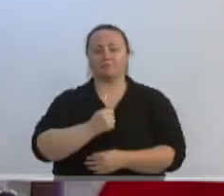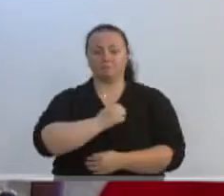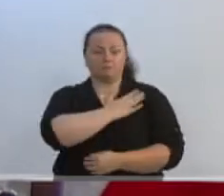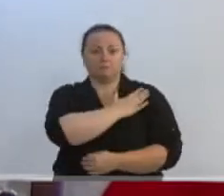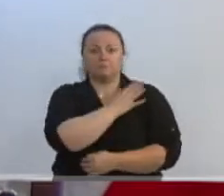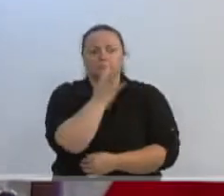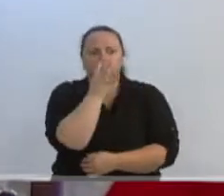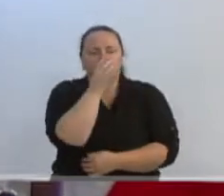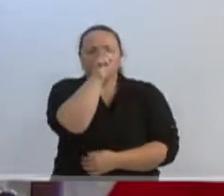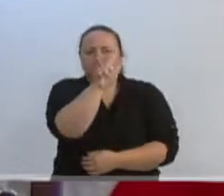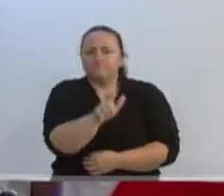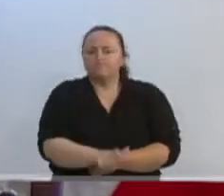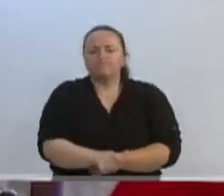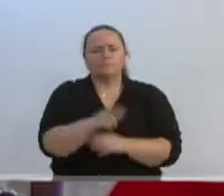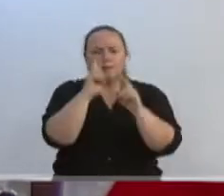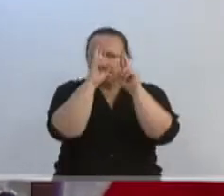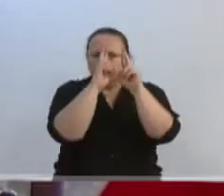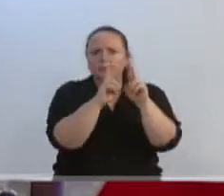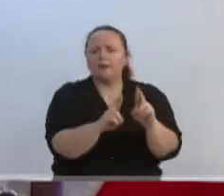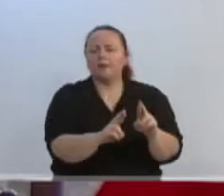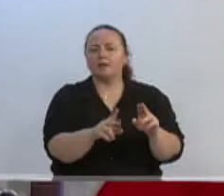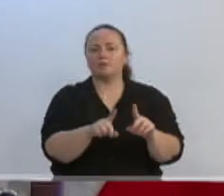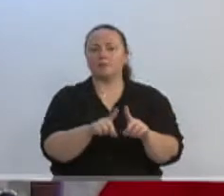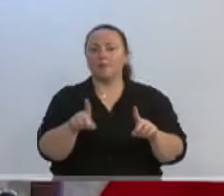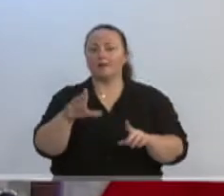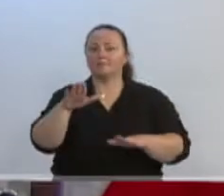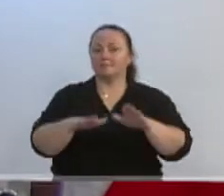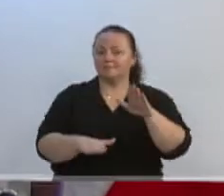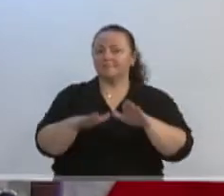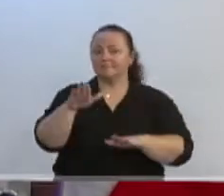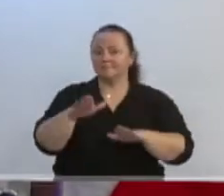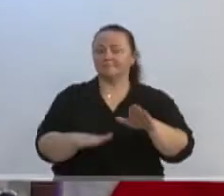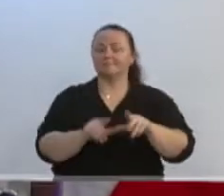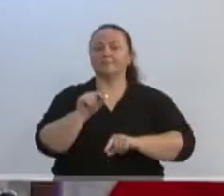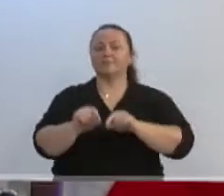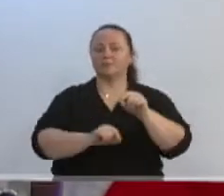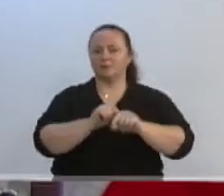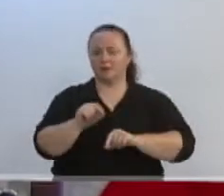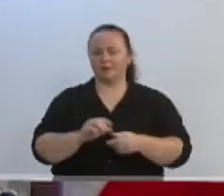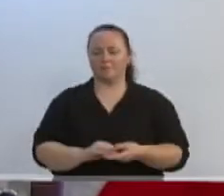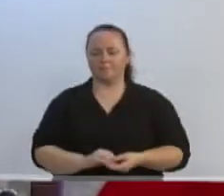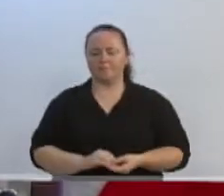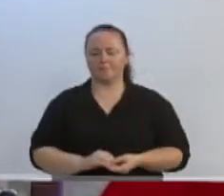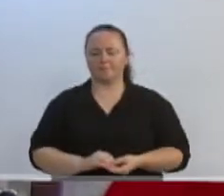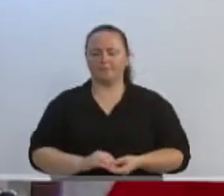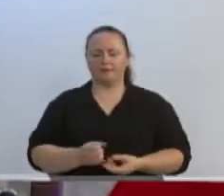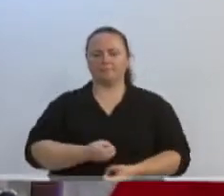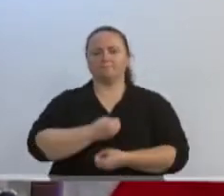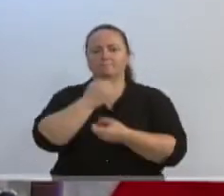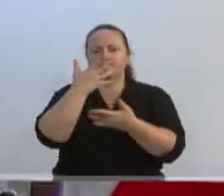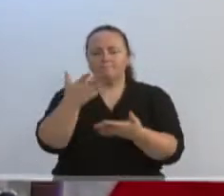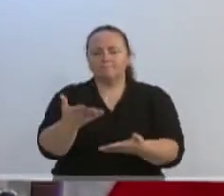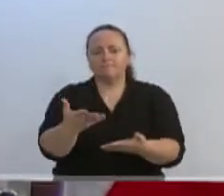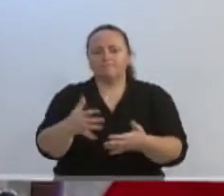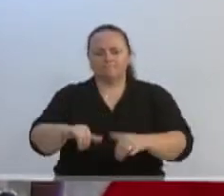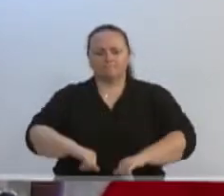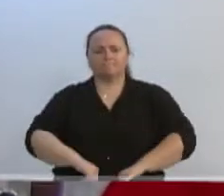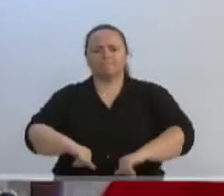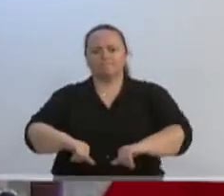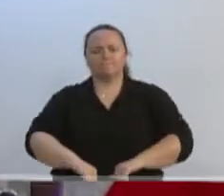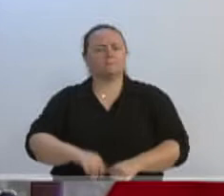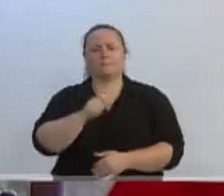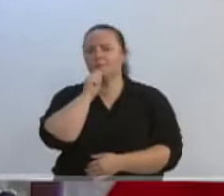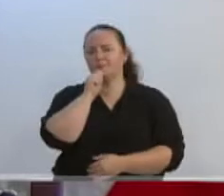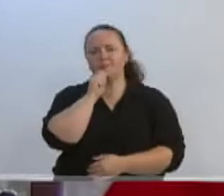maior admiração e respeito, mas às vezes, infelizmente, quando a gente fala alguma coisa, acaba doendo, e não pode, o gestor público não